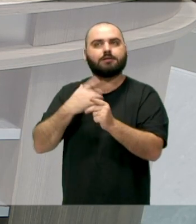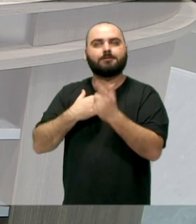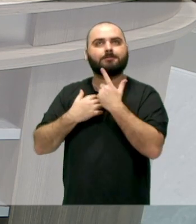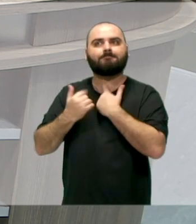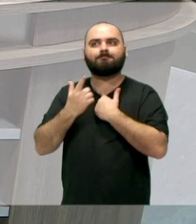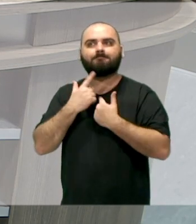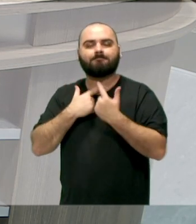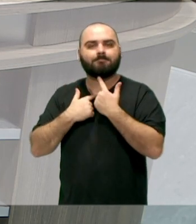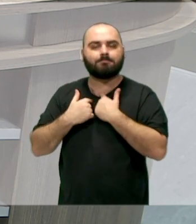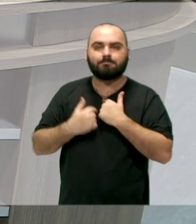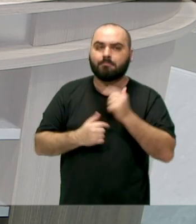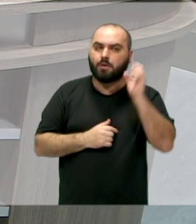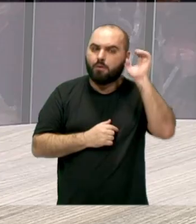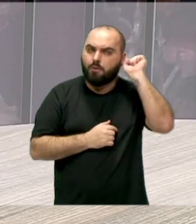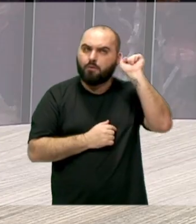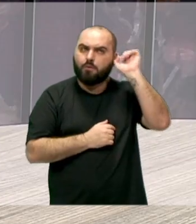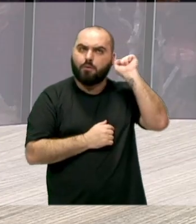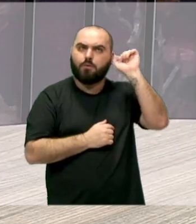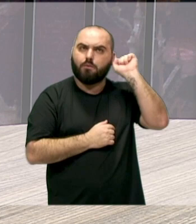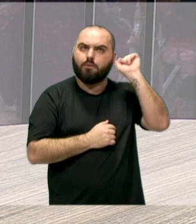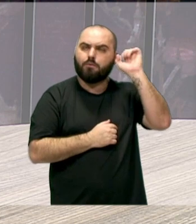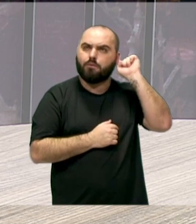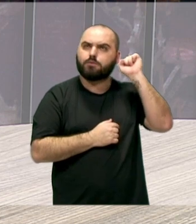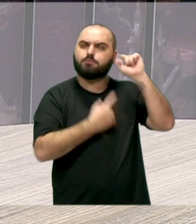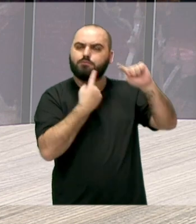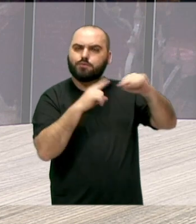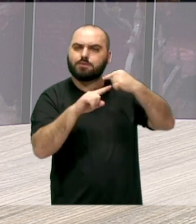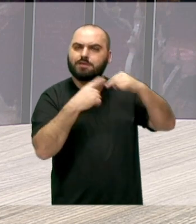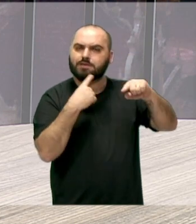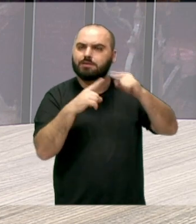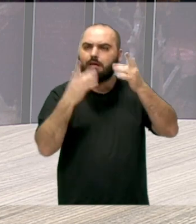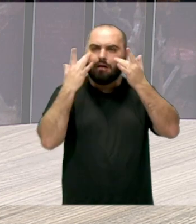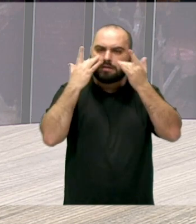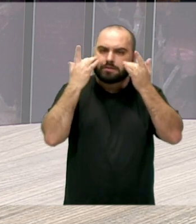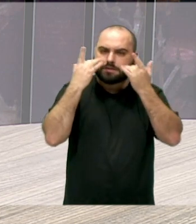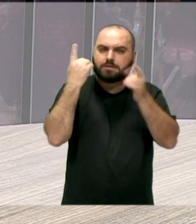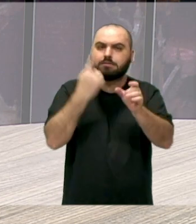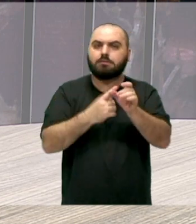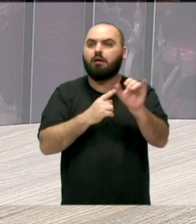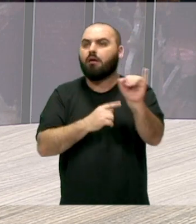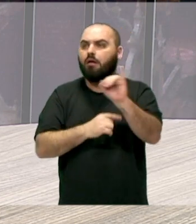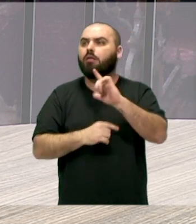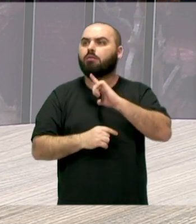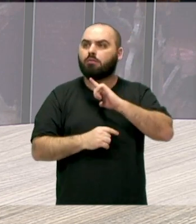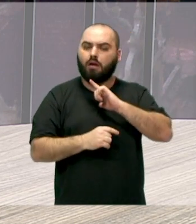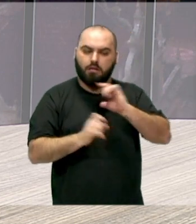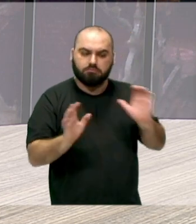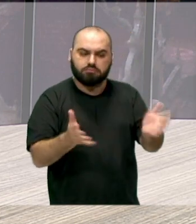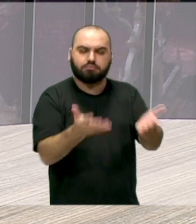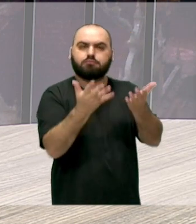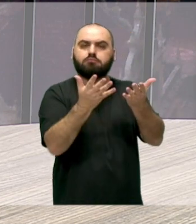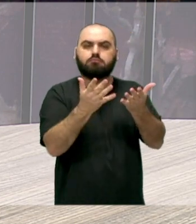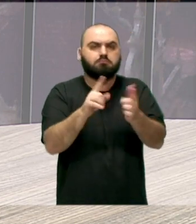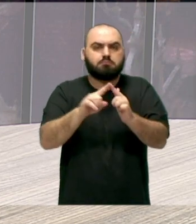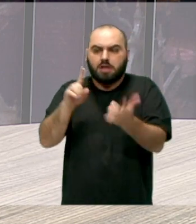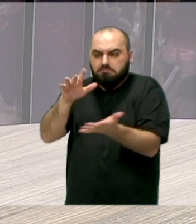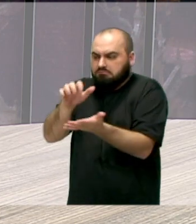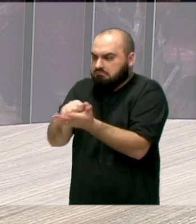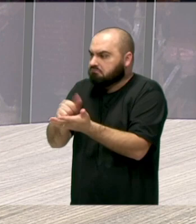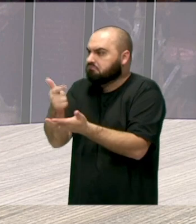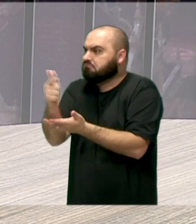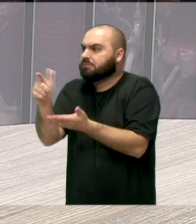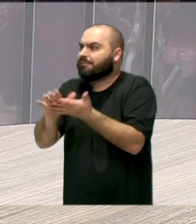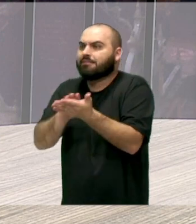de eu ouvir toda essa latência musical, artística que a cidade tem, e isso não está documentado, não tem